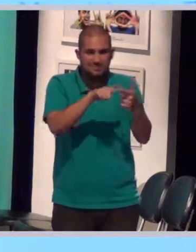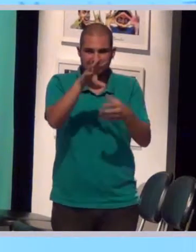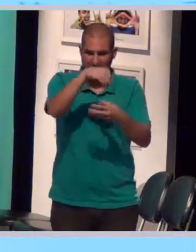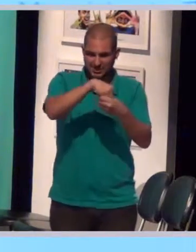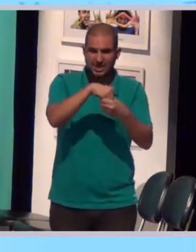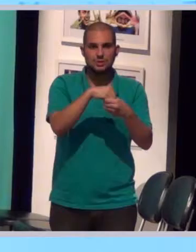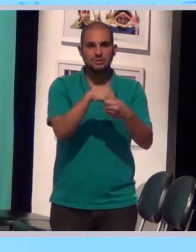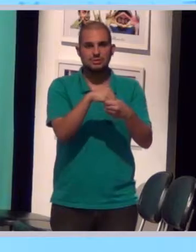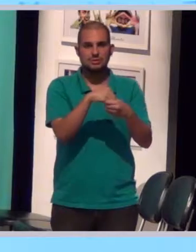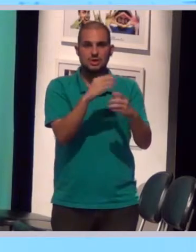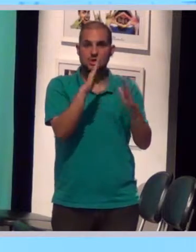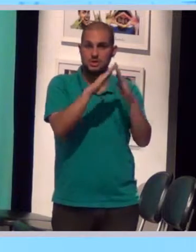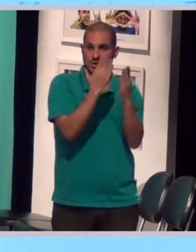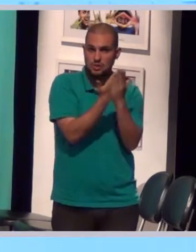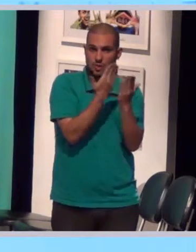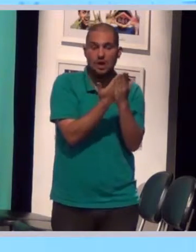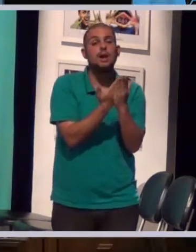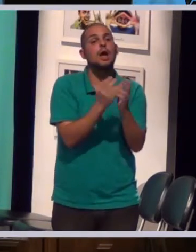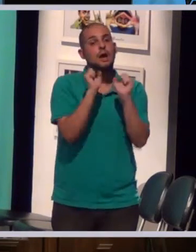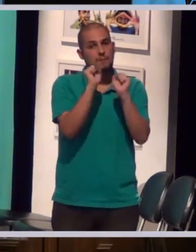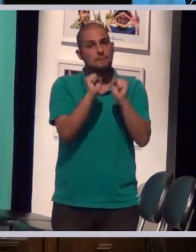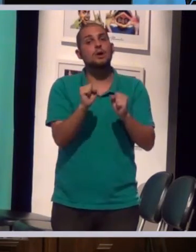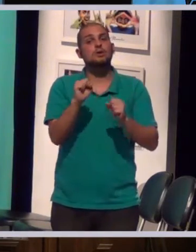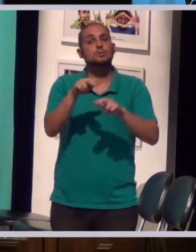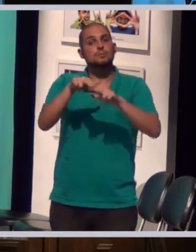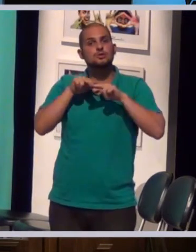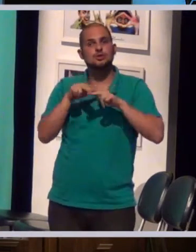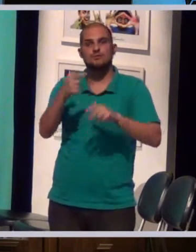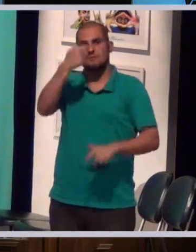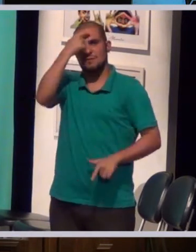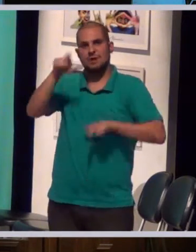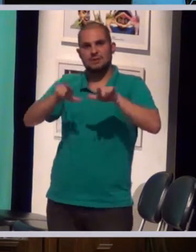escolares podem estar relacionadas à memória de trabalho.